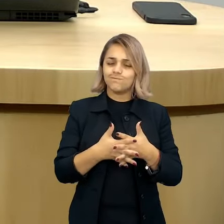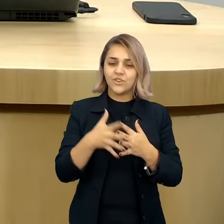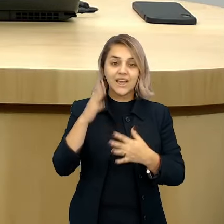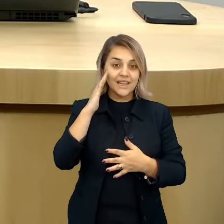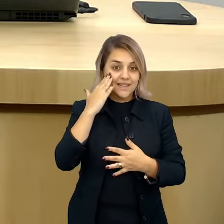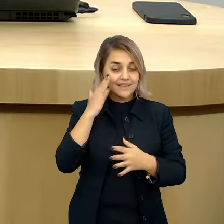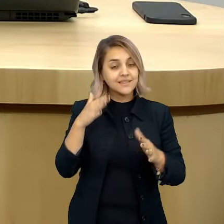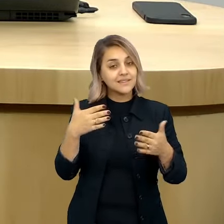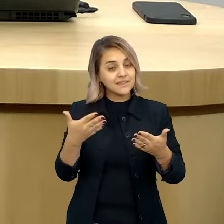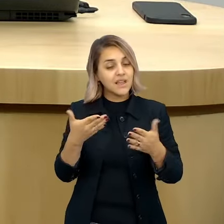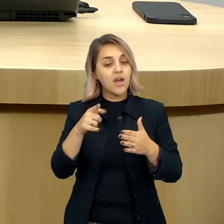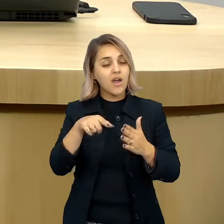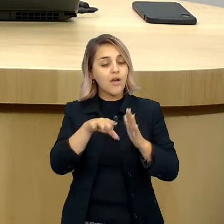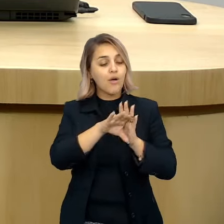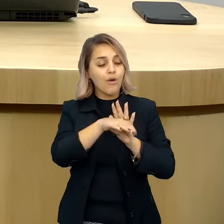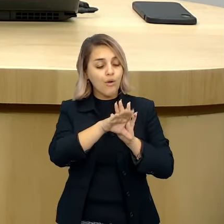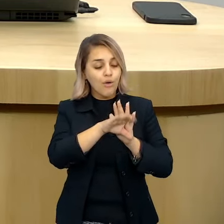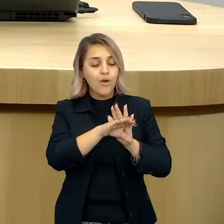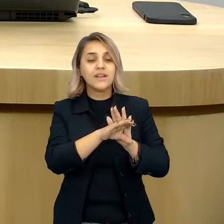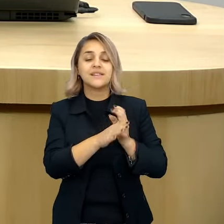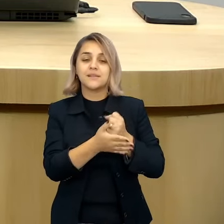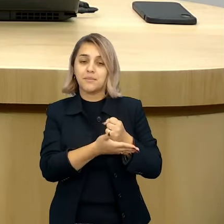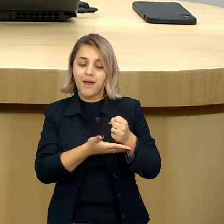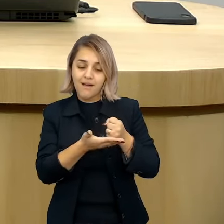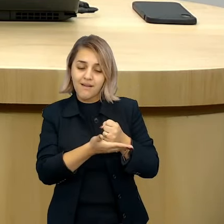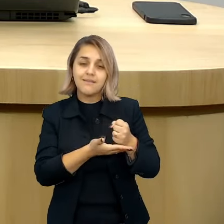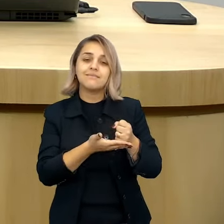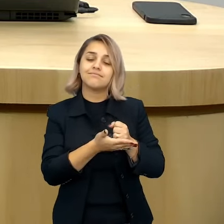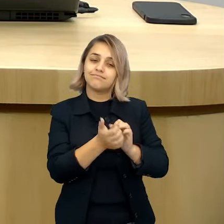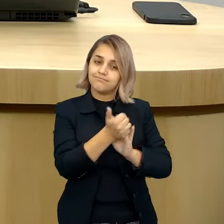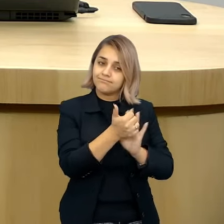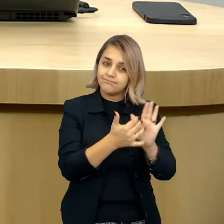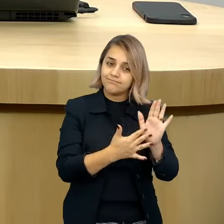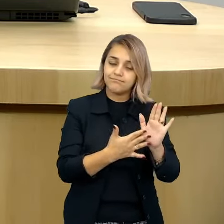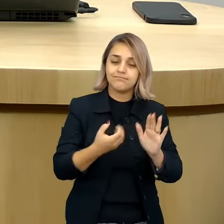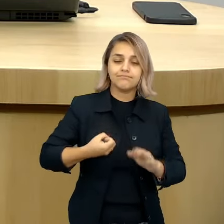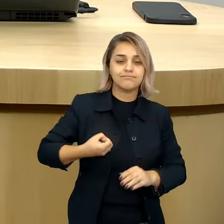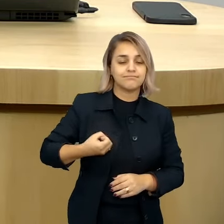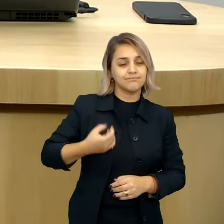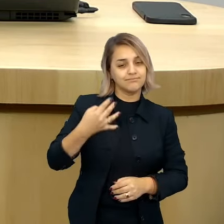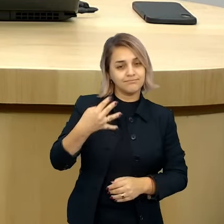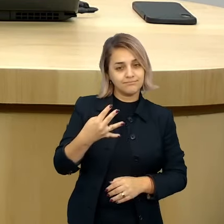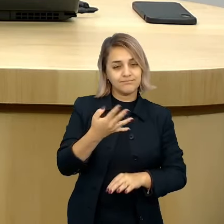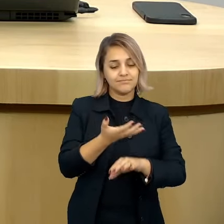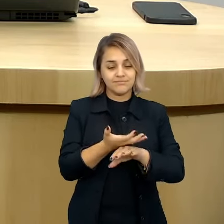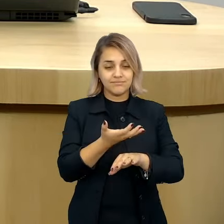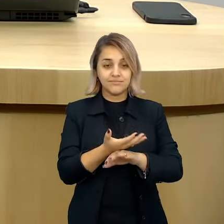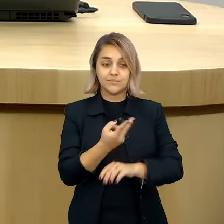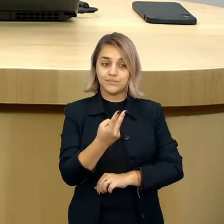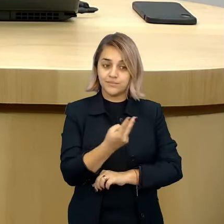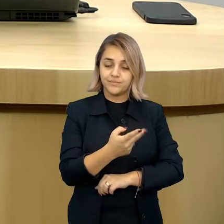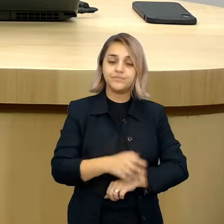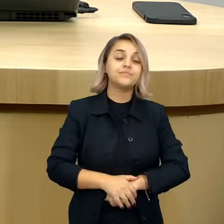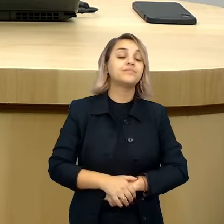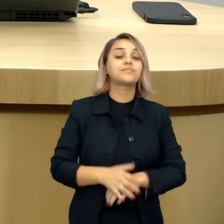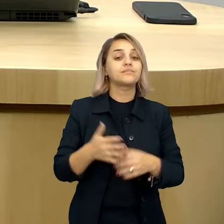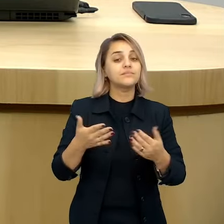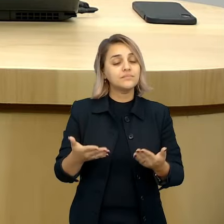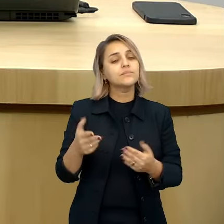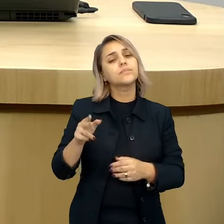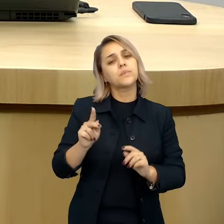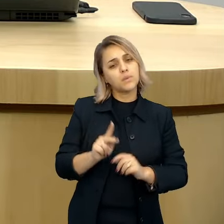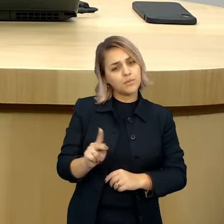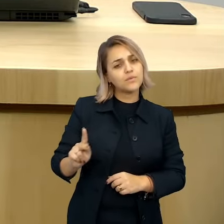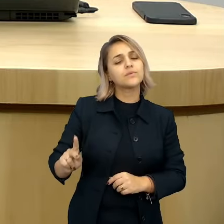é o conceito estruturante aí da atividade 4, aí do componente 2. Para isso, o professor ele pode